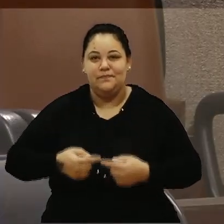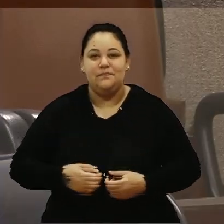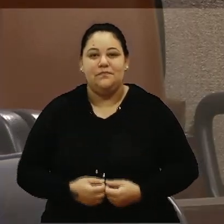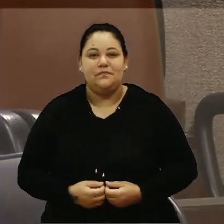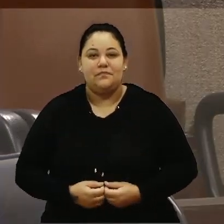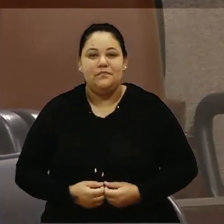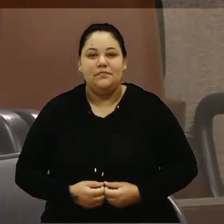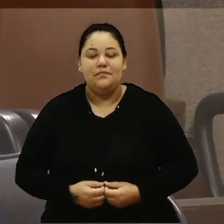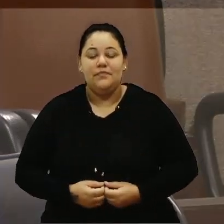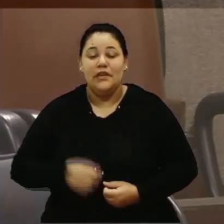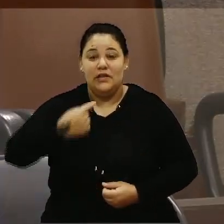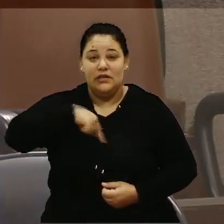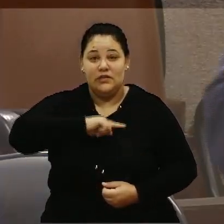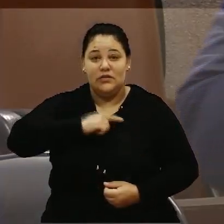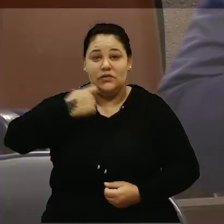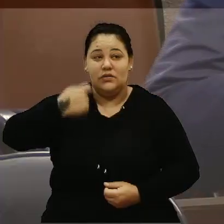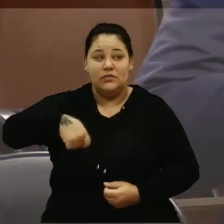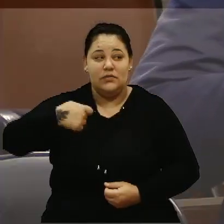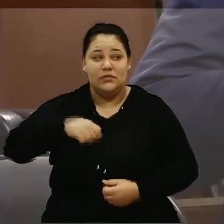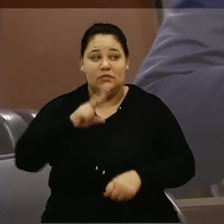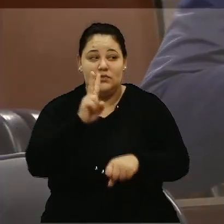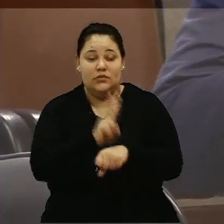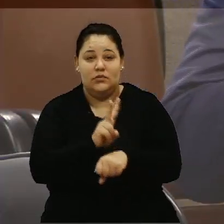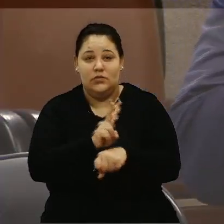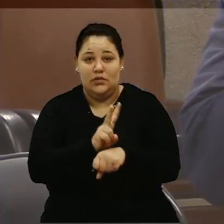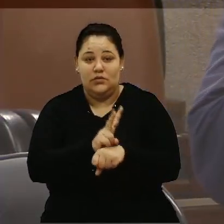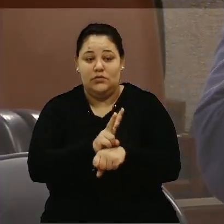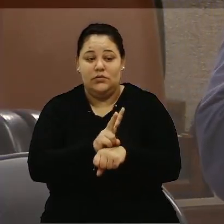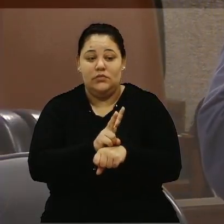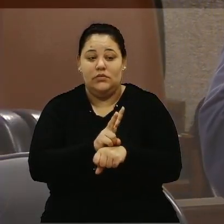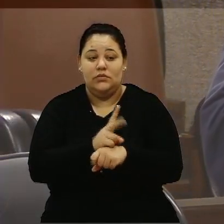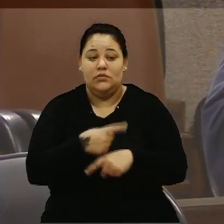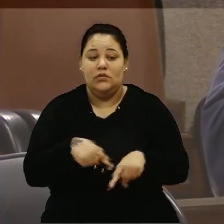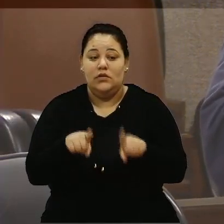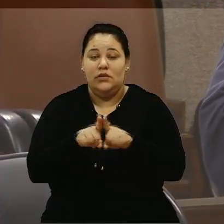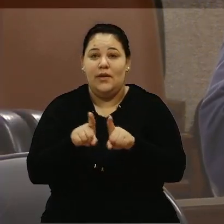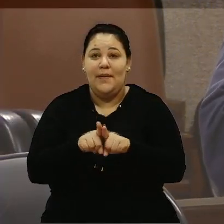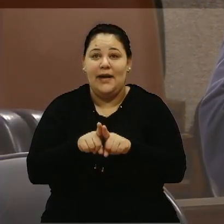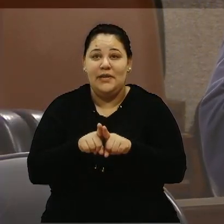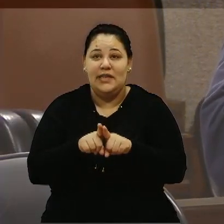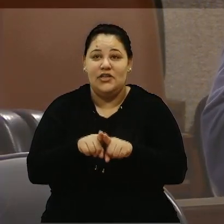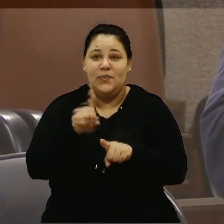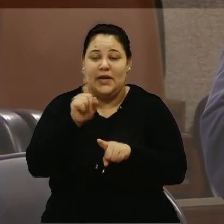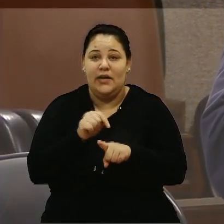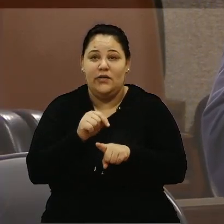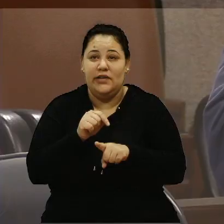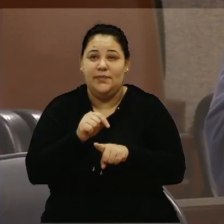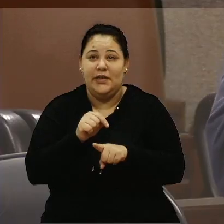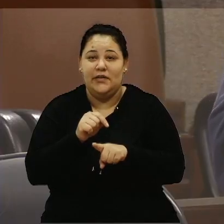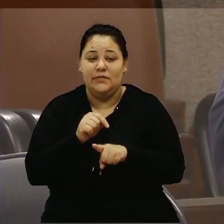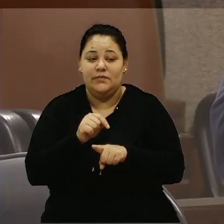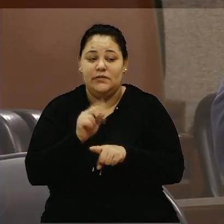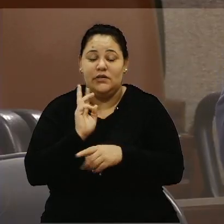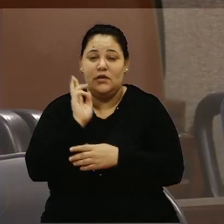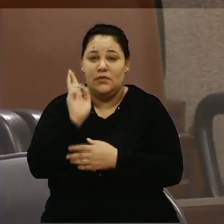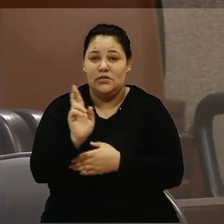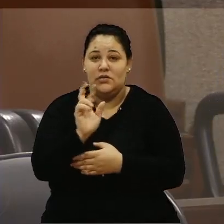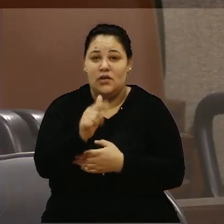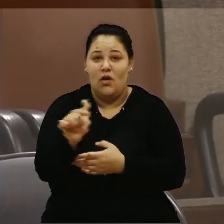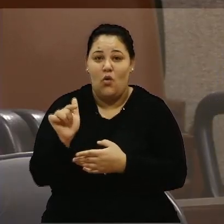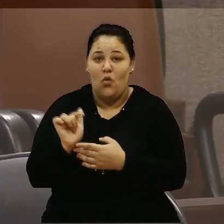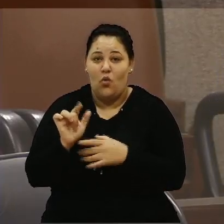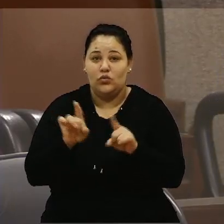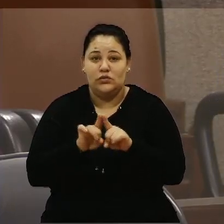E a gente tem que ter cuidado, principalmente, quando nós estamos em algum cargo que representa outro, vereador